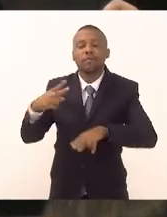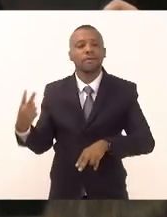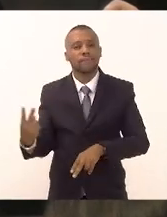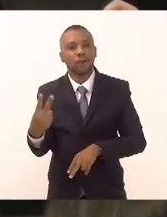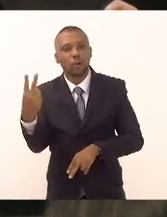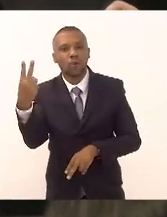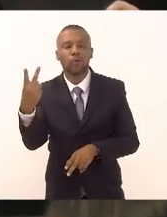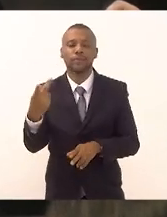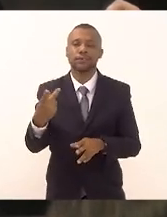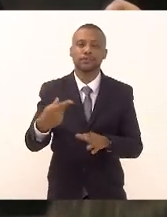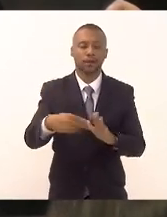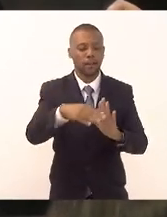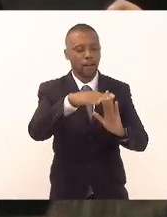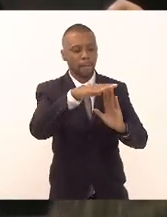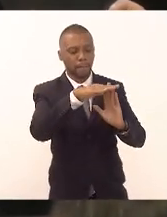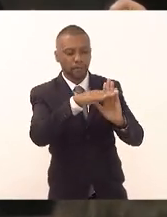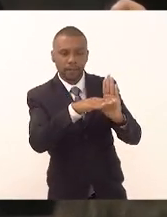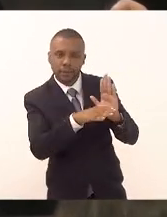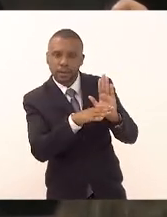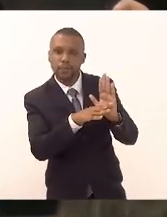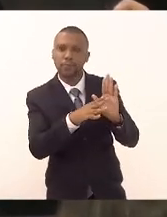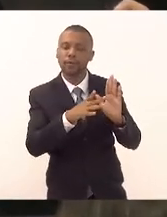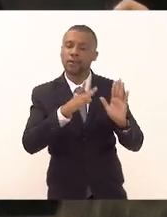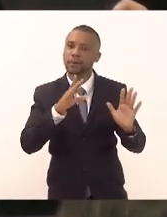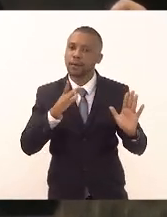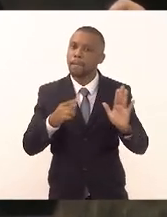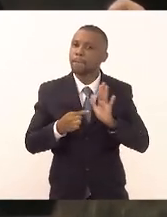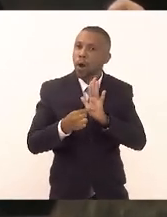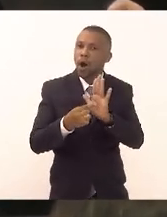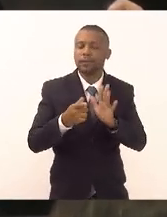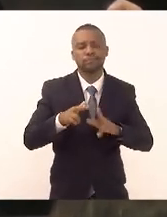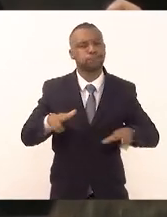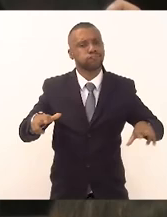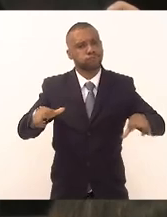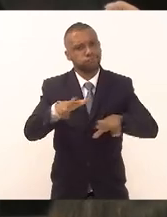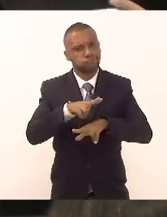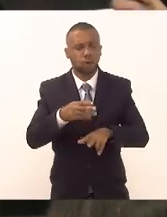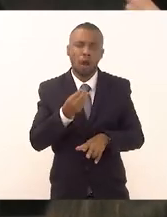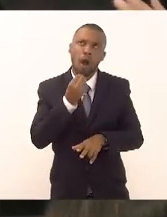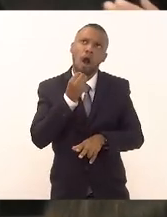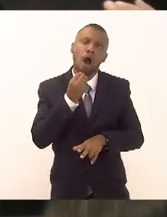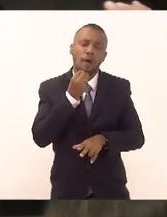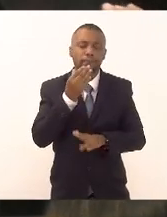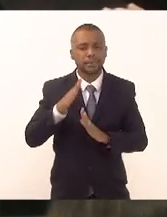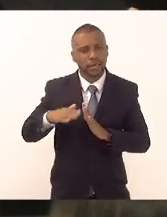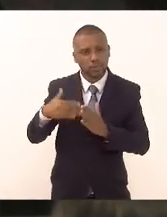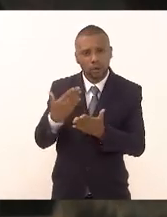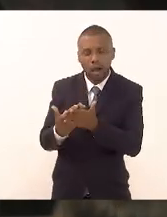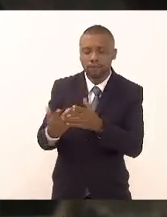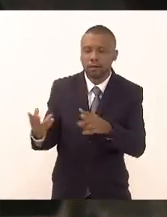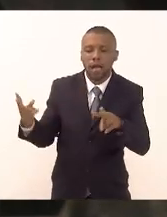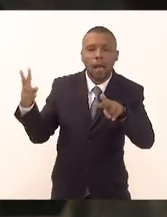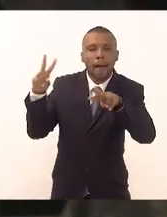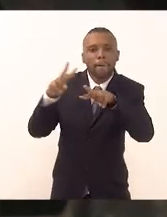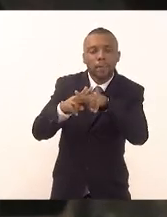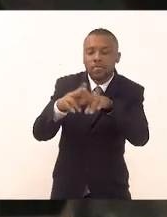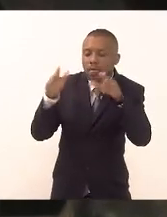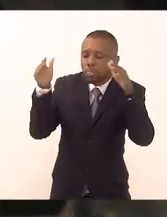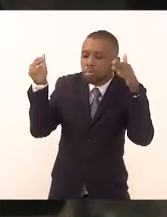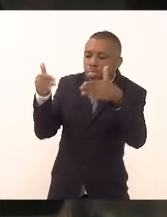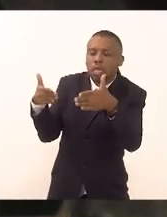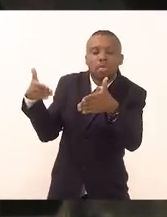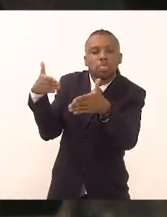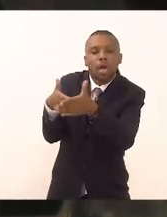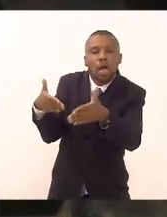diferentes valores que configurem essa pluralidade. Ora, se a escola vai ficar presa, enclausurada, limitada